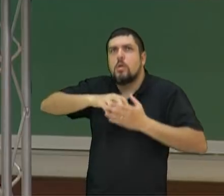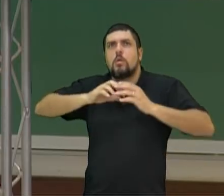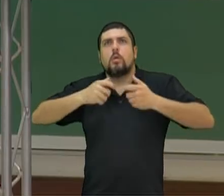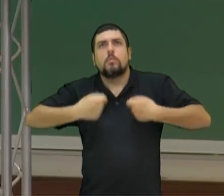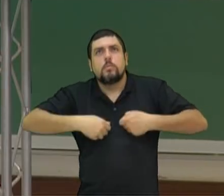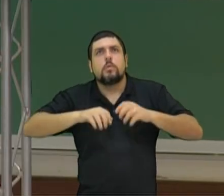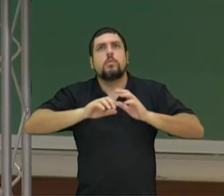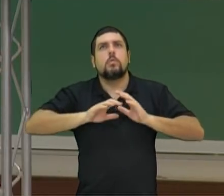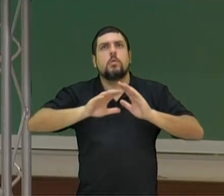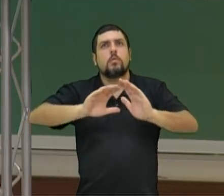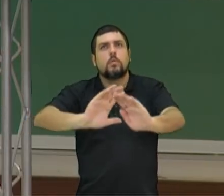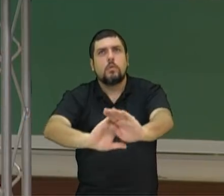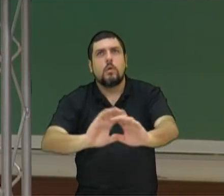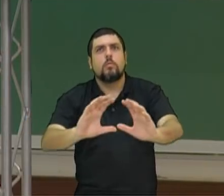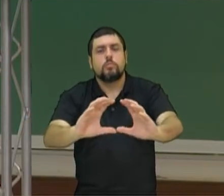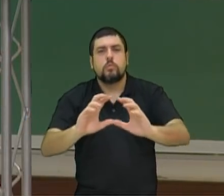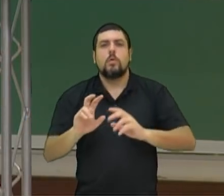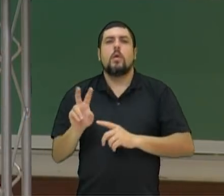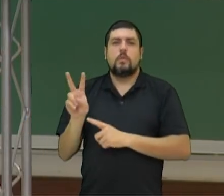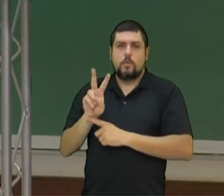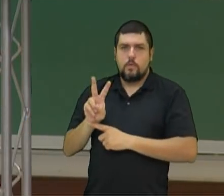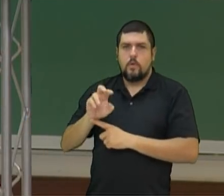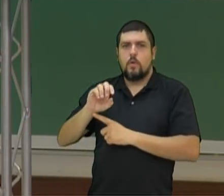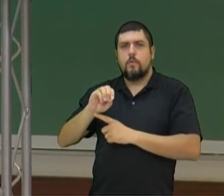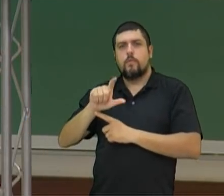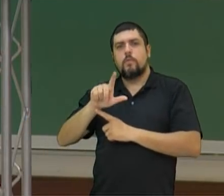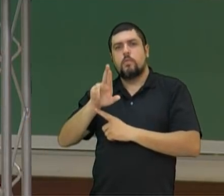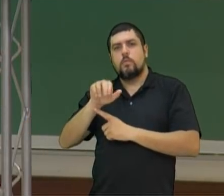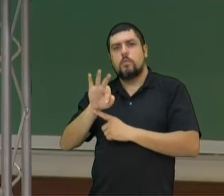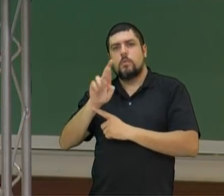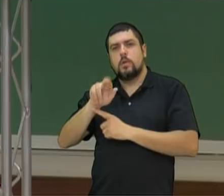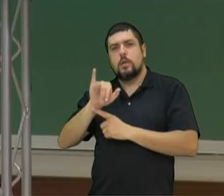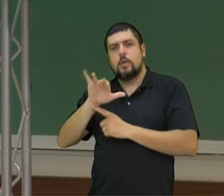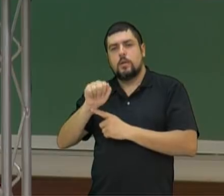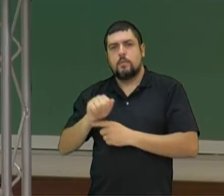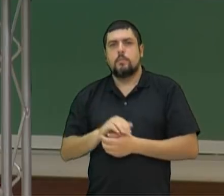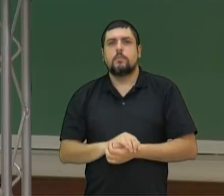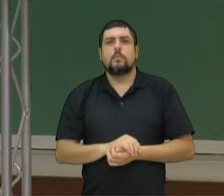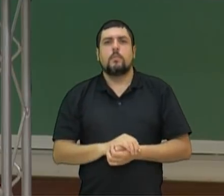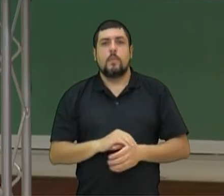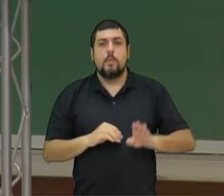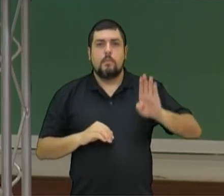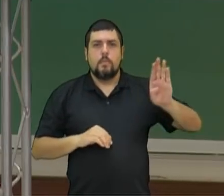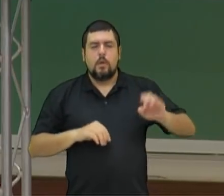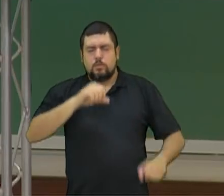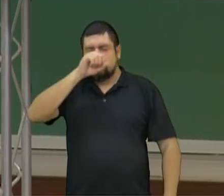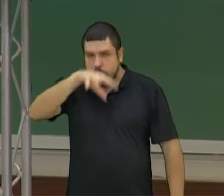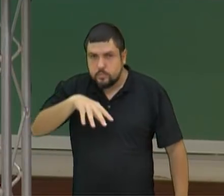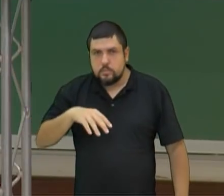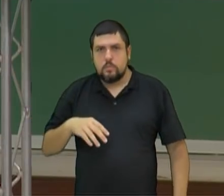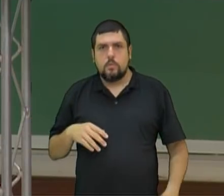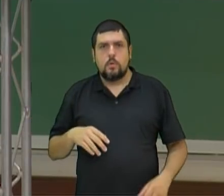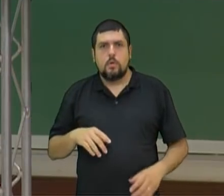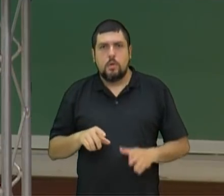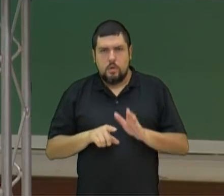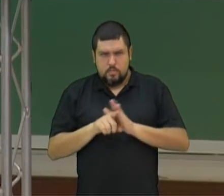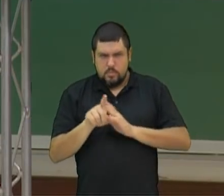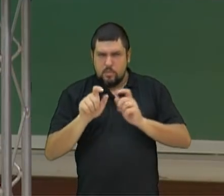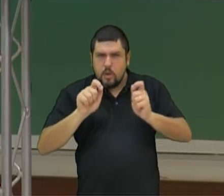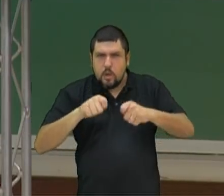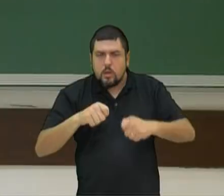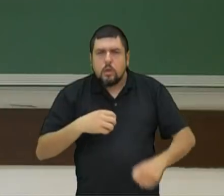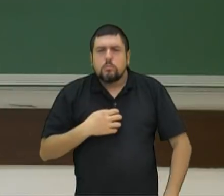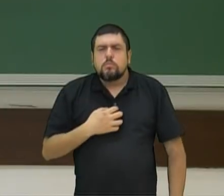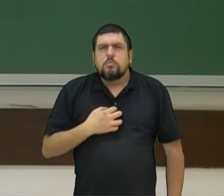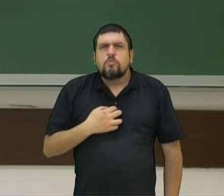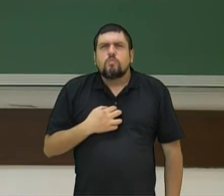isso. Voluntária a resposta. Letra B, espirrar. Será que você consegue forçar o espirro?